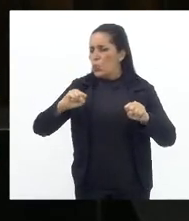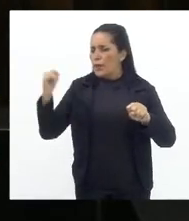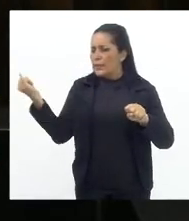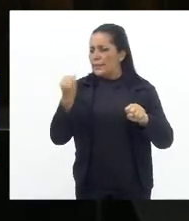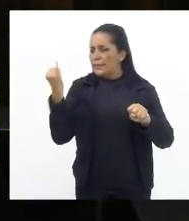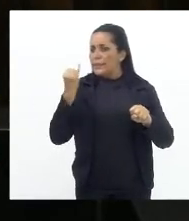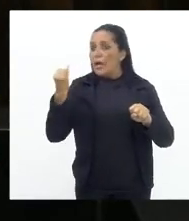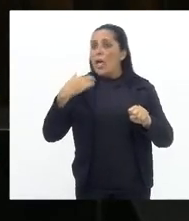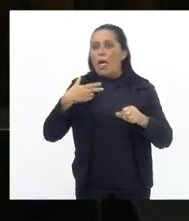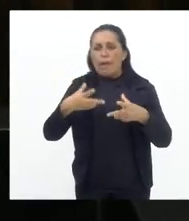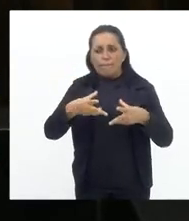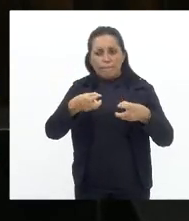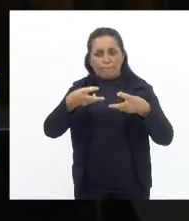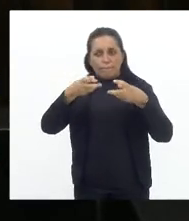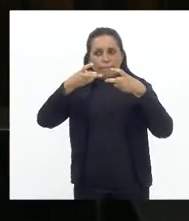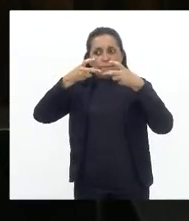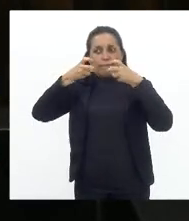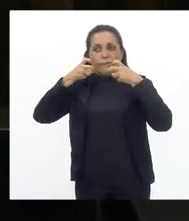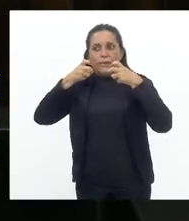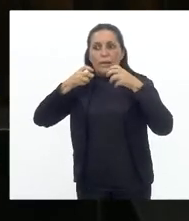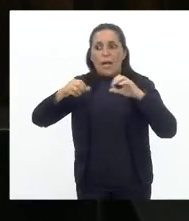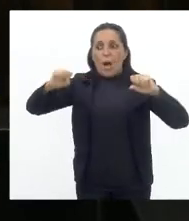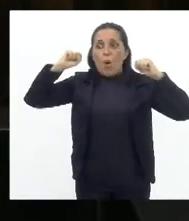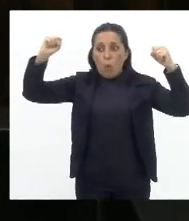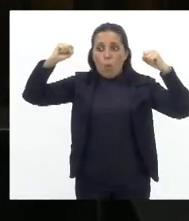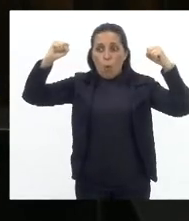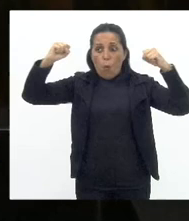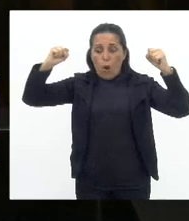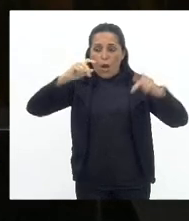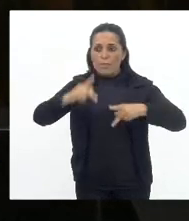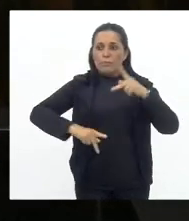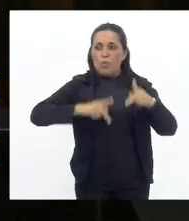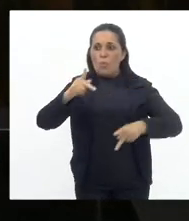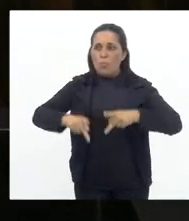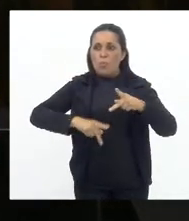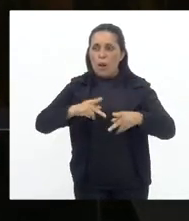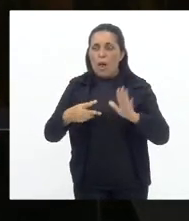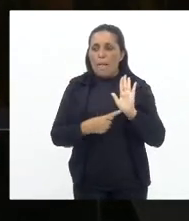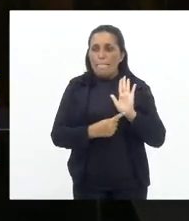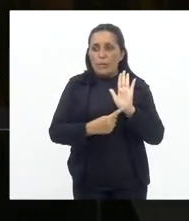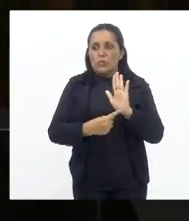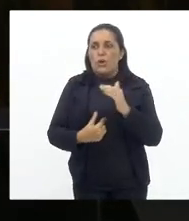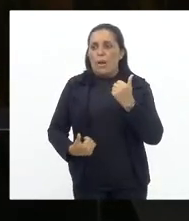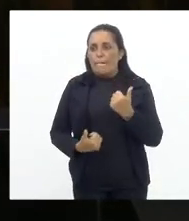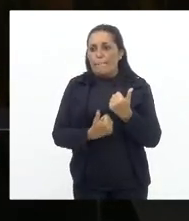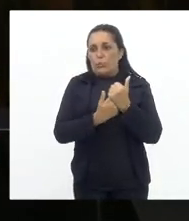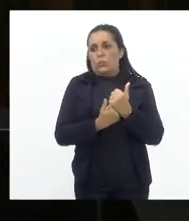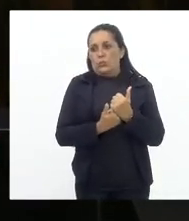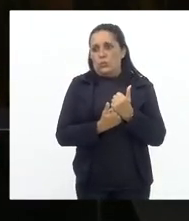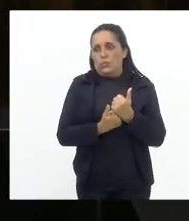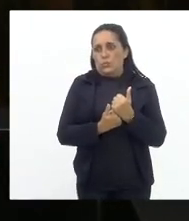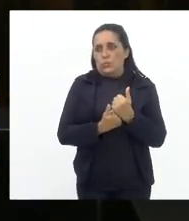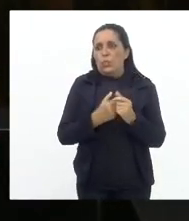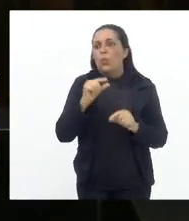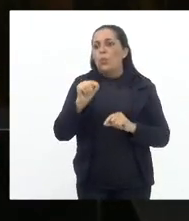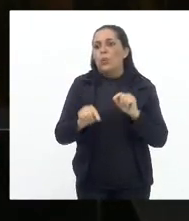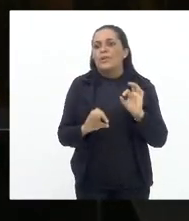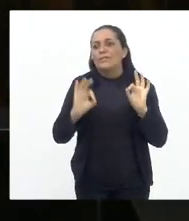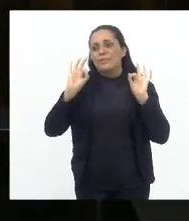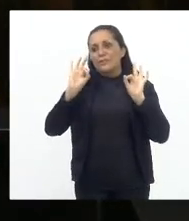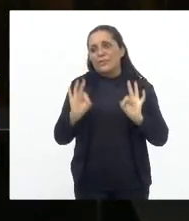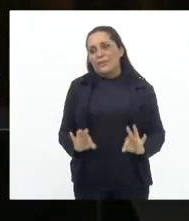é porque eu percebo não sei a manifestação popular de mostrar o seu apoio ao que está